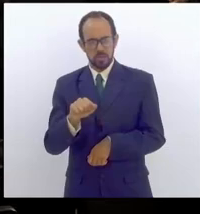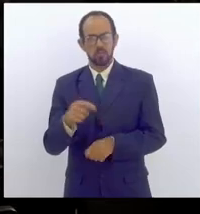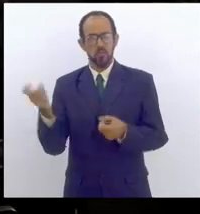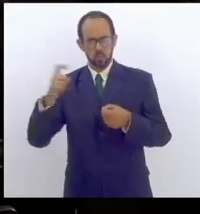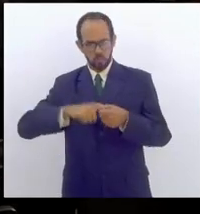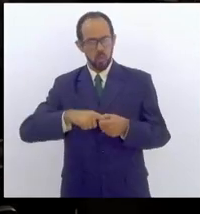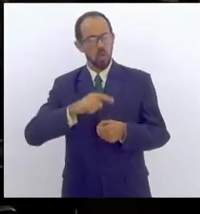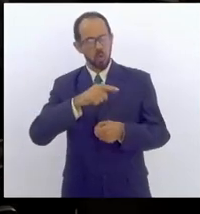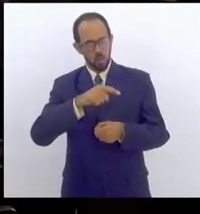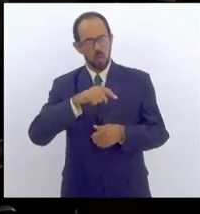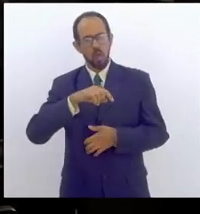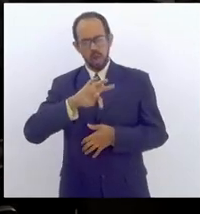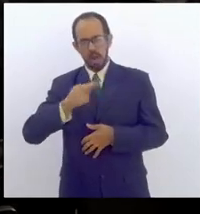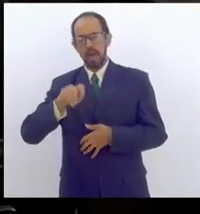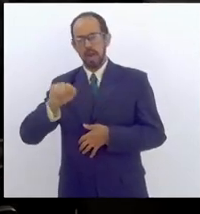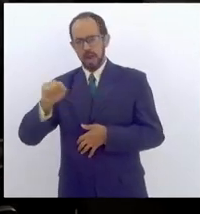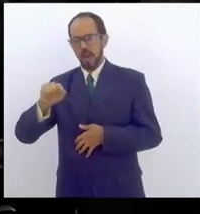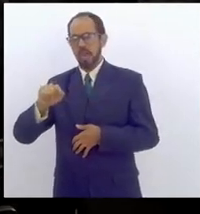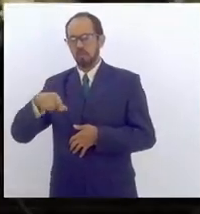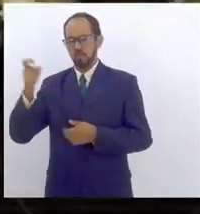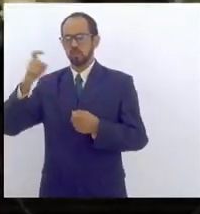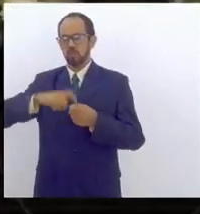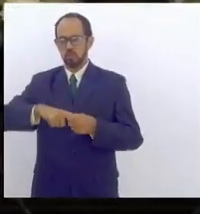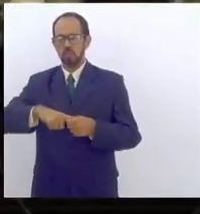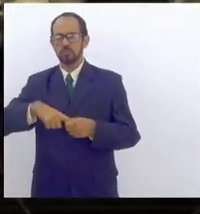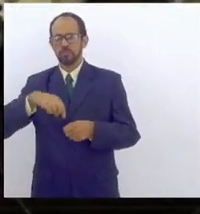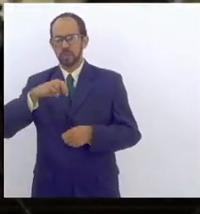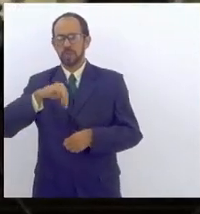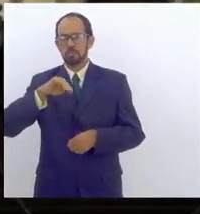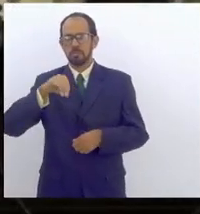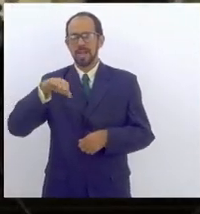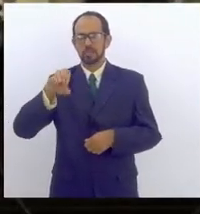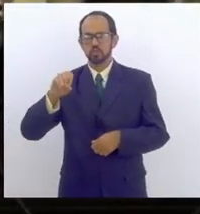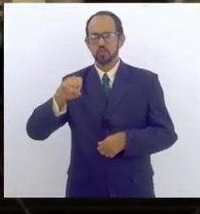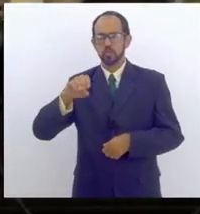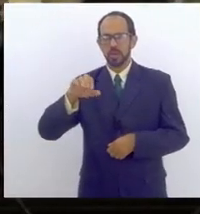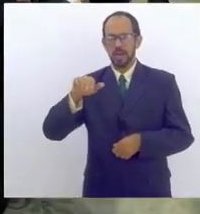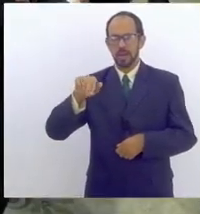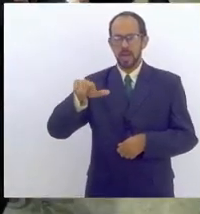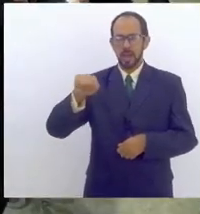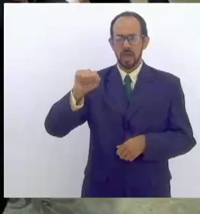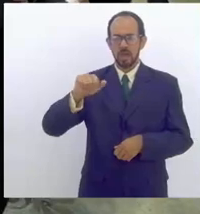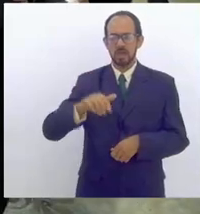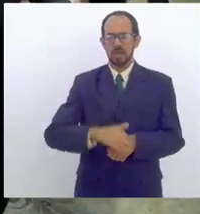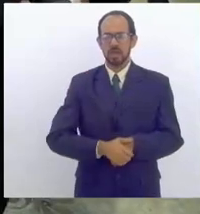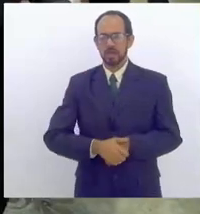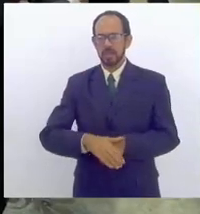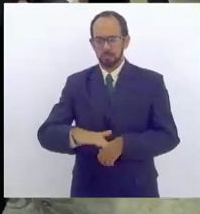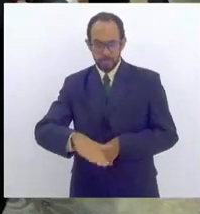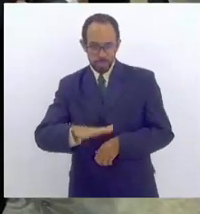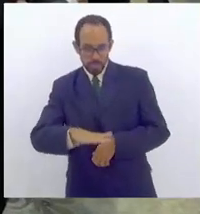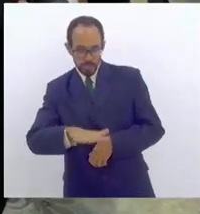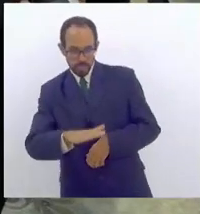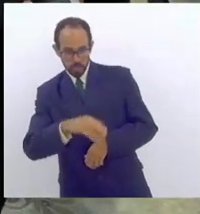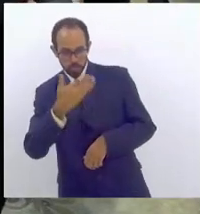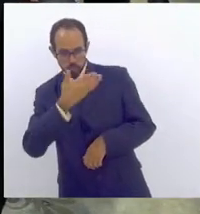Carla Machado voltou. Márcio Canela. Ele é pequenininho, se não tiver aí...